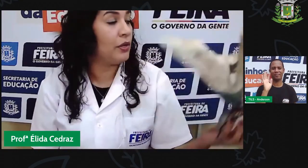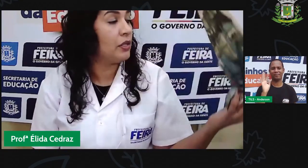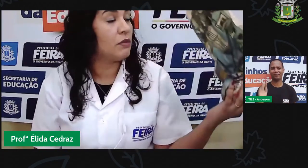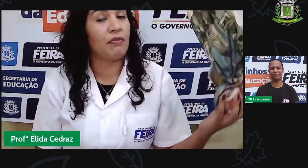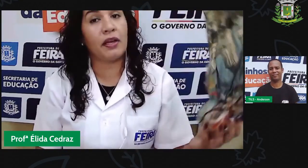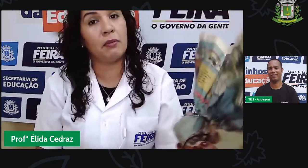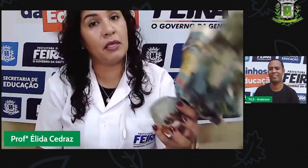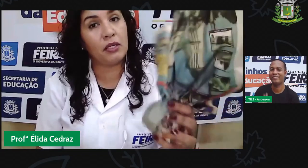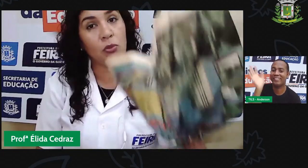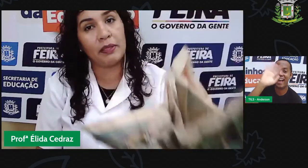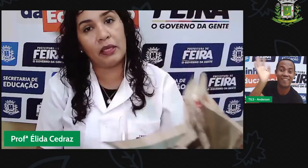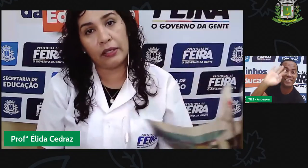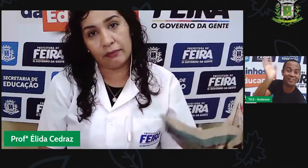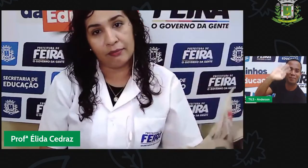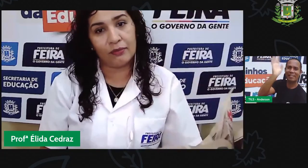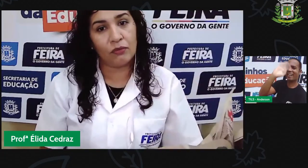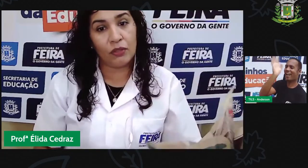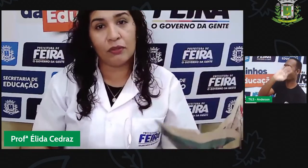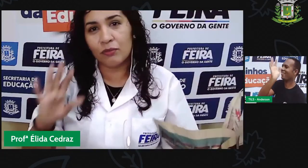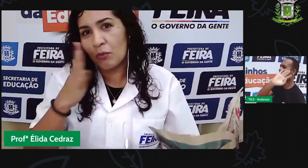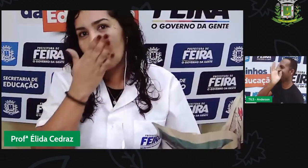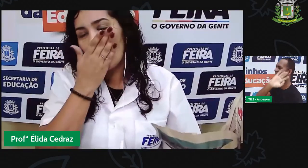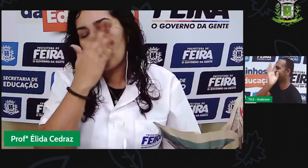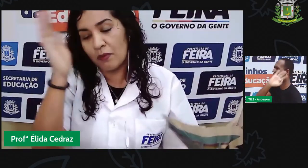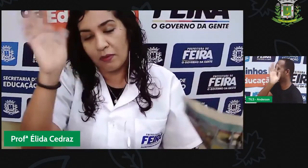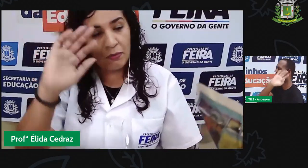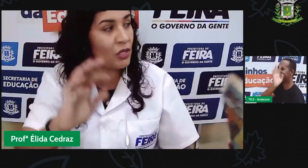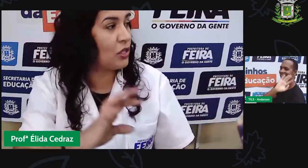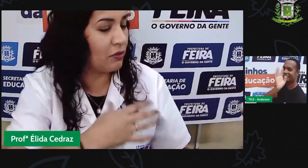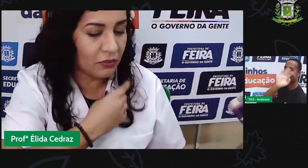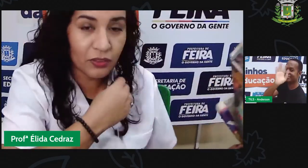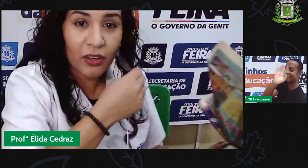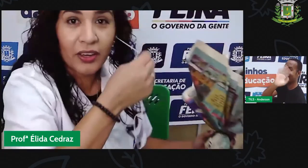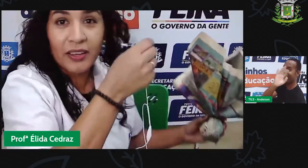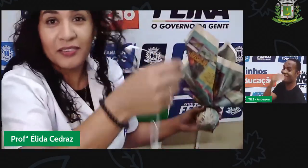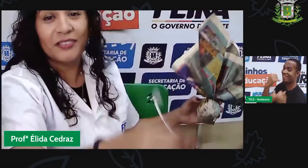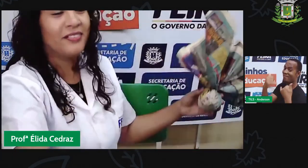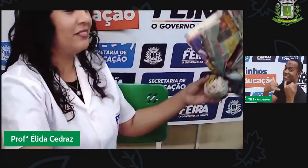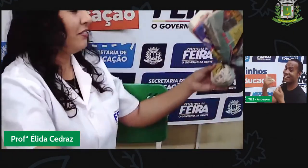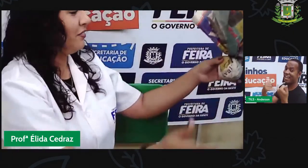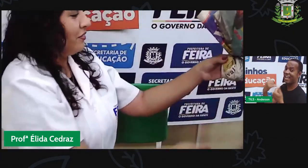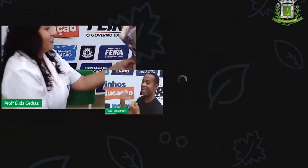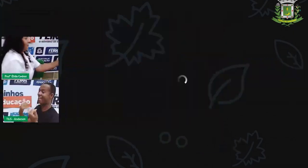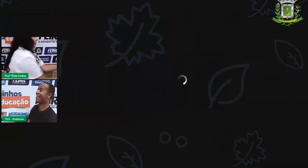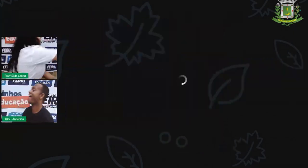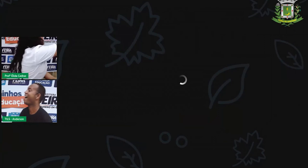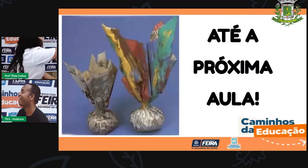agora o Anderson vai ficar aqui brincando de peteca. Tchau, tchau. Beijão. Ó.